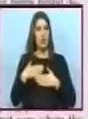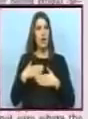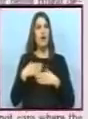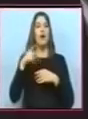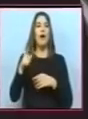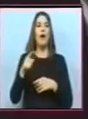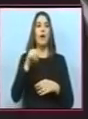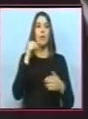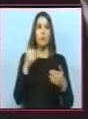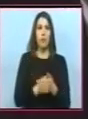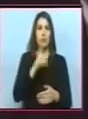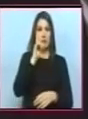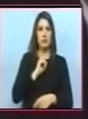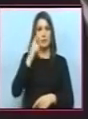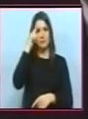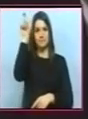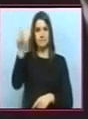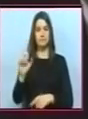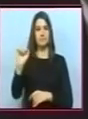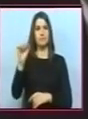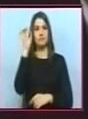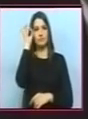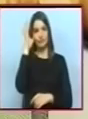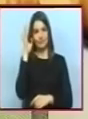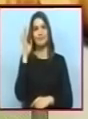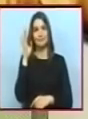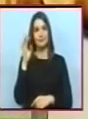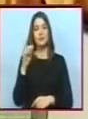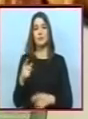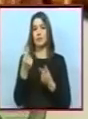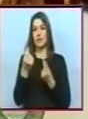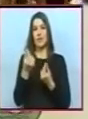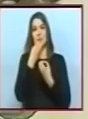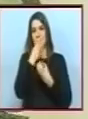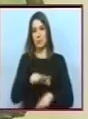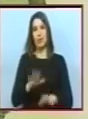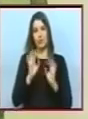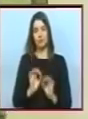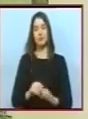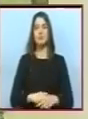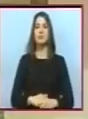Nina, o tribunal considerou Tony Cheng uma fraude, pelo que perdeu o direito à herança.